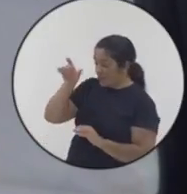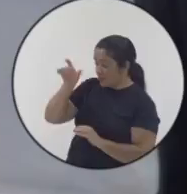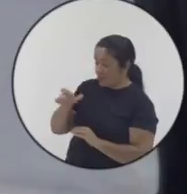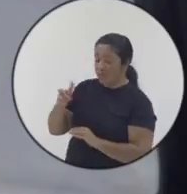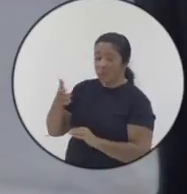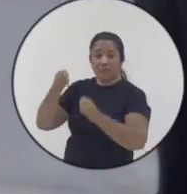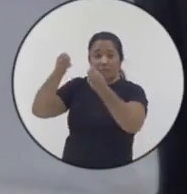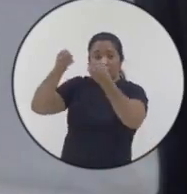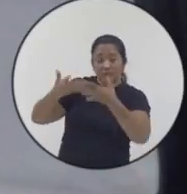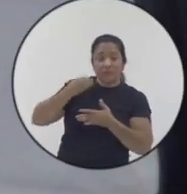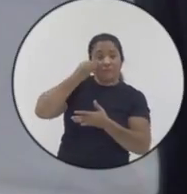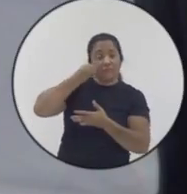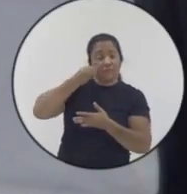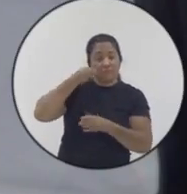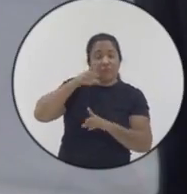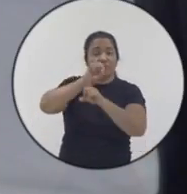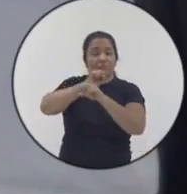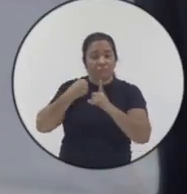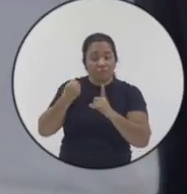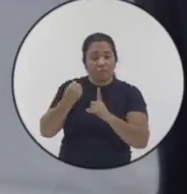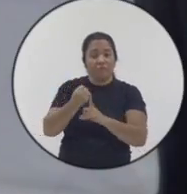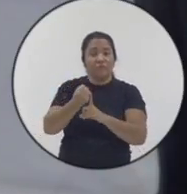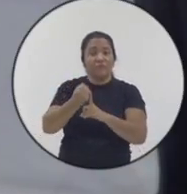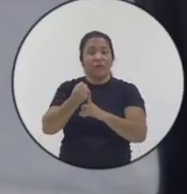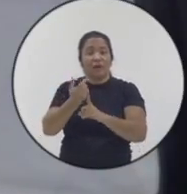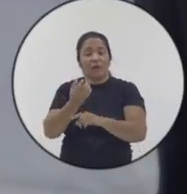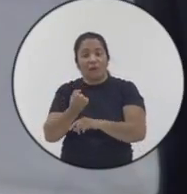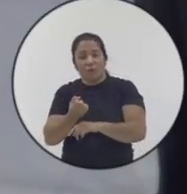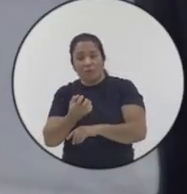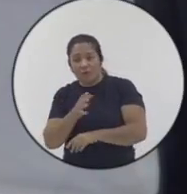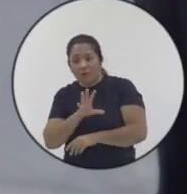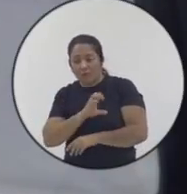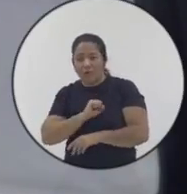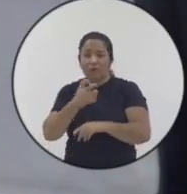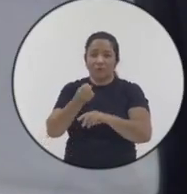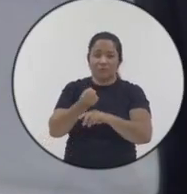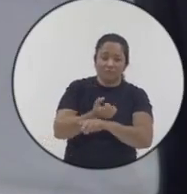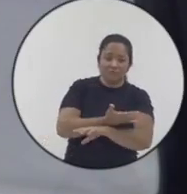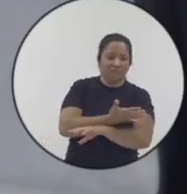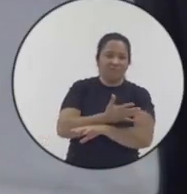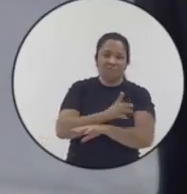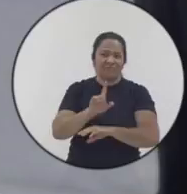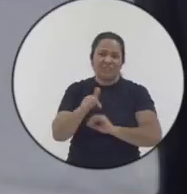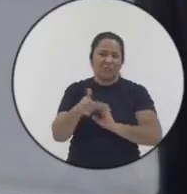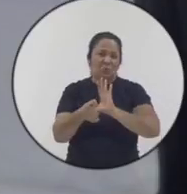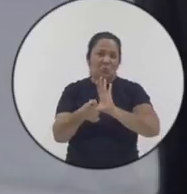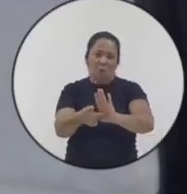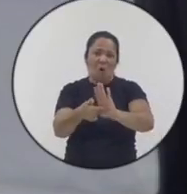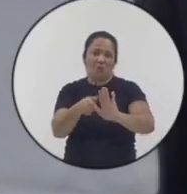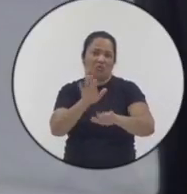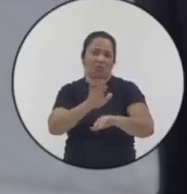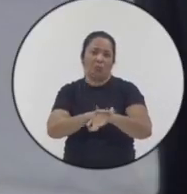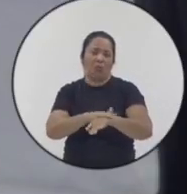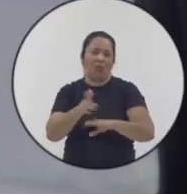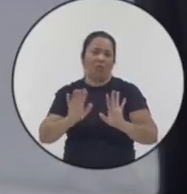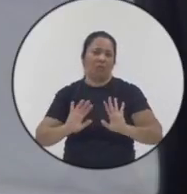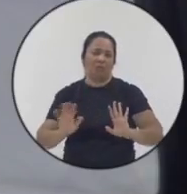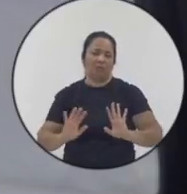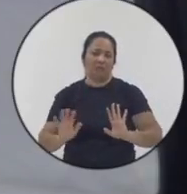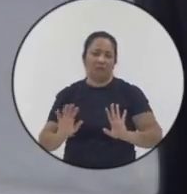social, laboral, afetiva dessas pessoas, sem em nenhum momento trazer a patologia, mas dizendo do benefício, né,